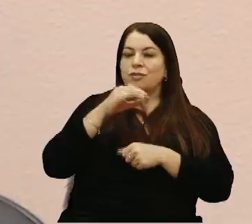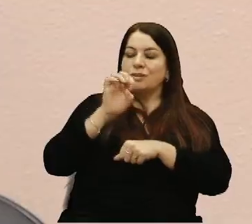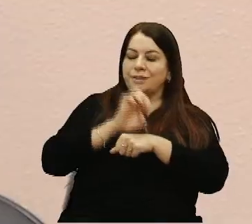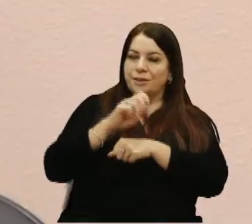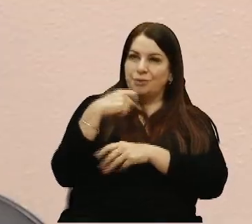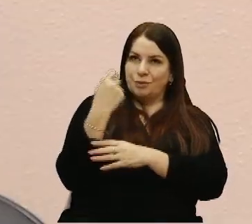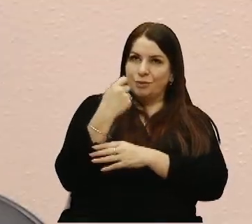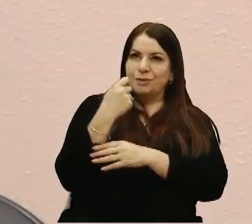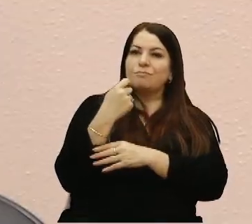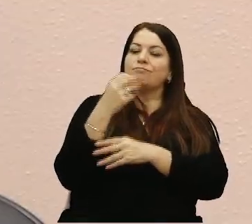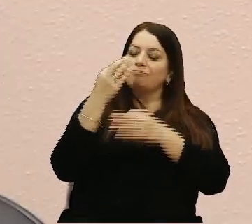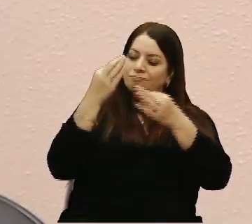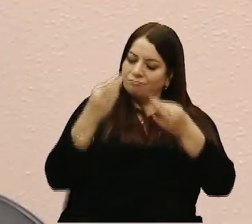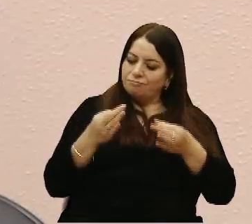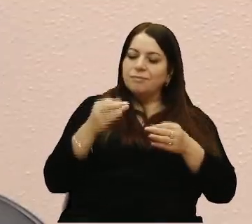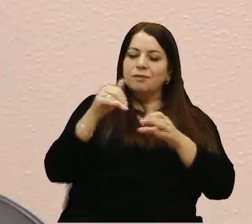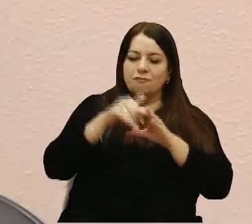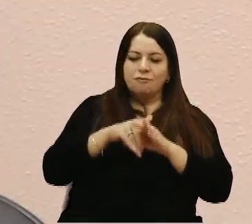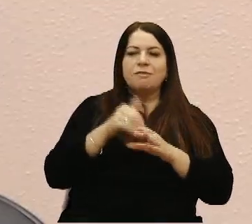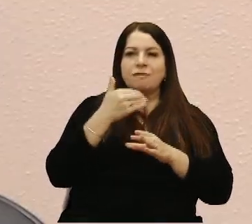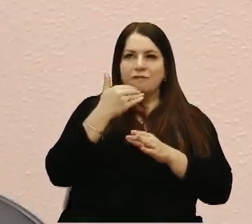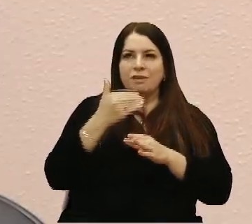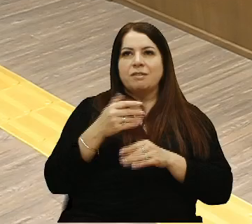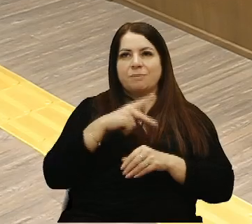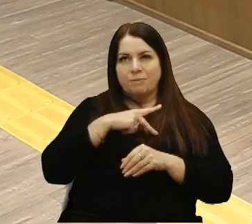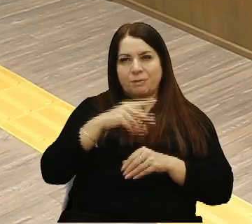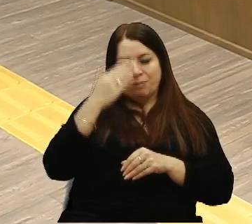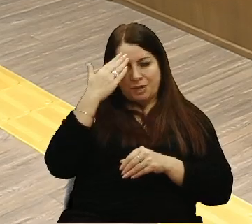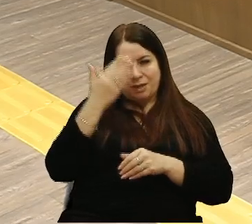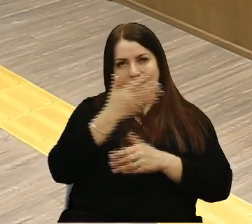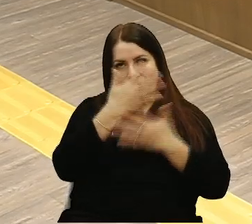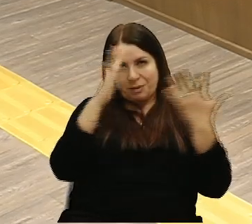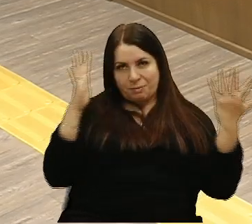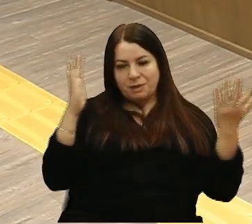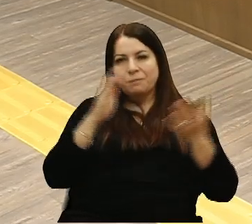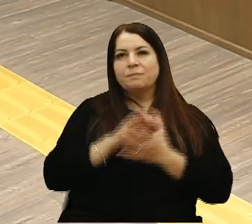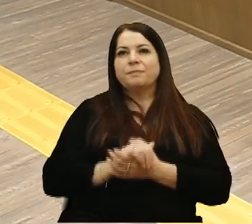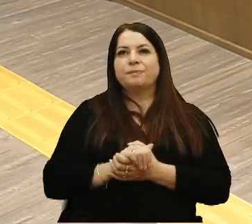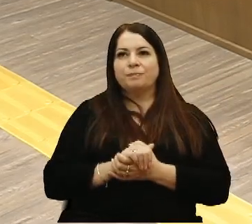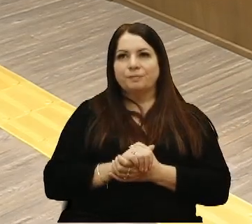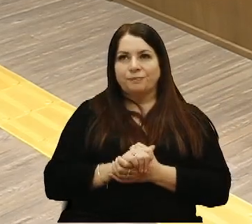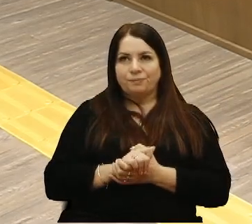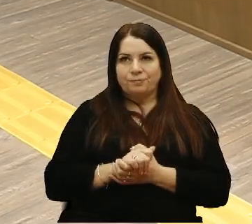Sul. Então, com certeza, votarei favorável, presidente. Obrigado e parabéns.